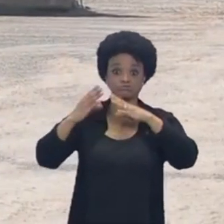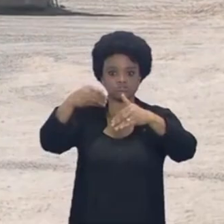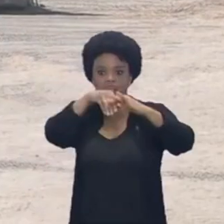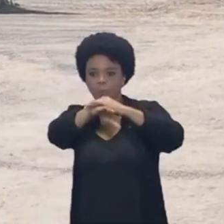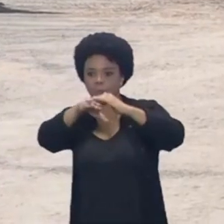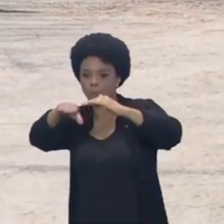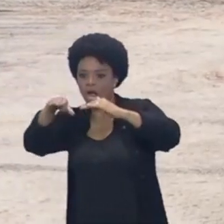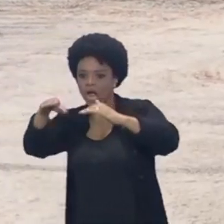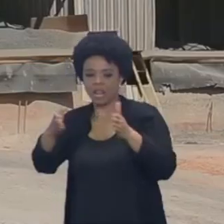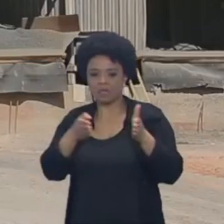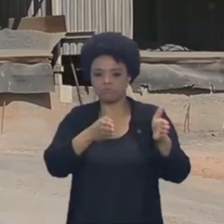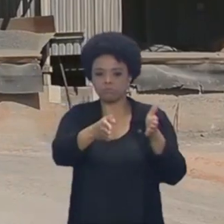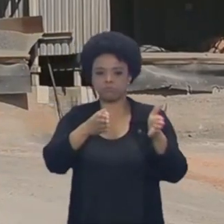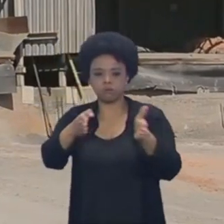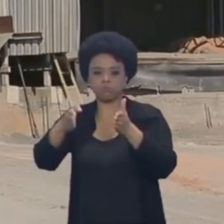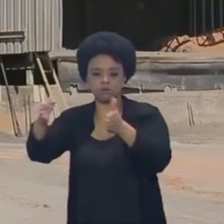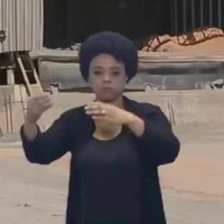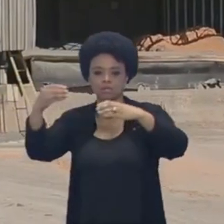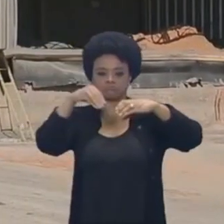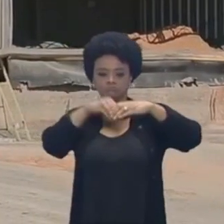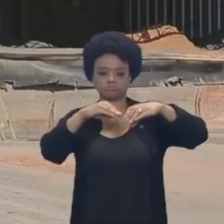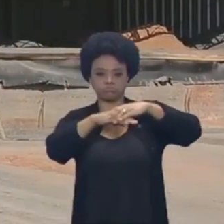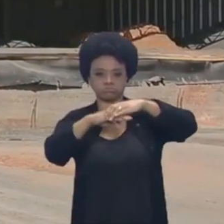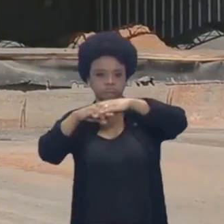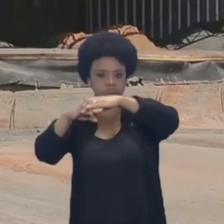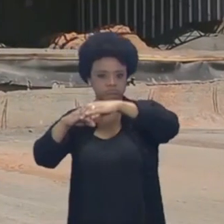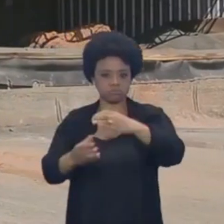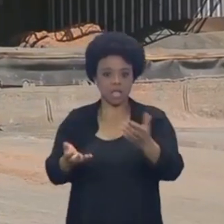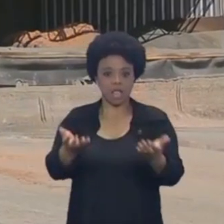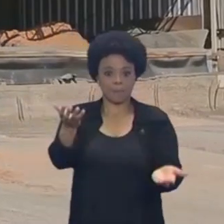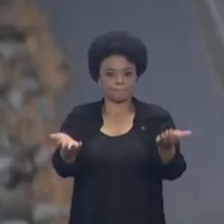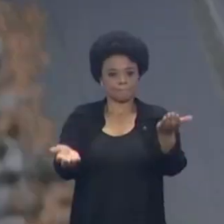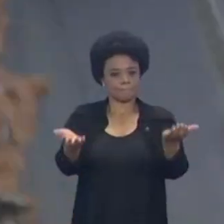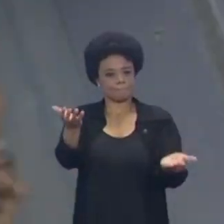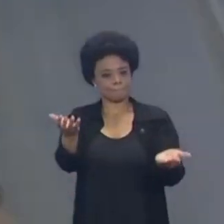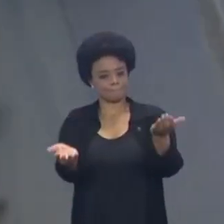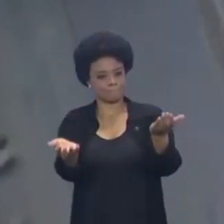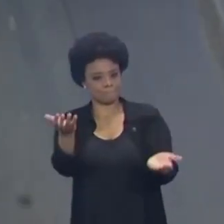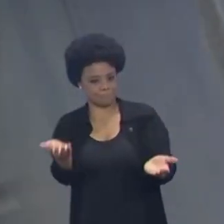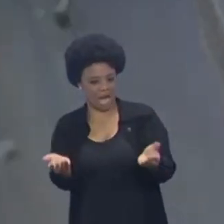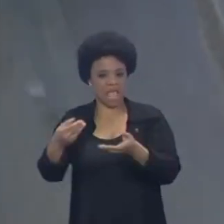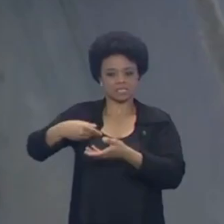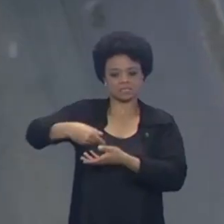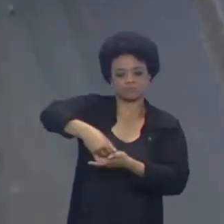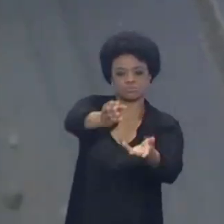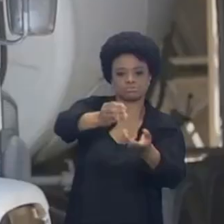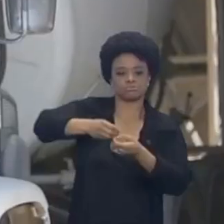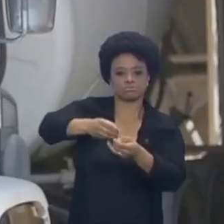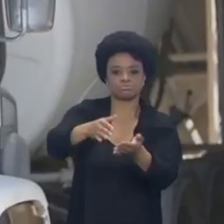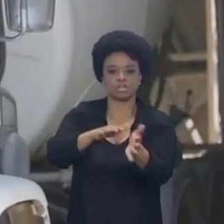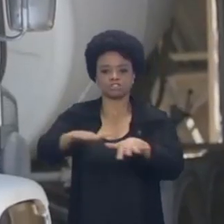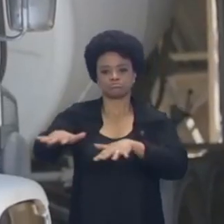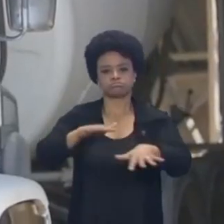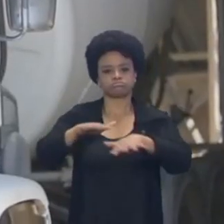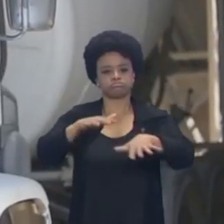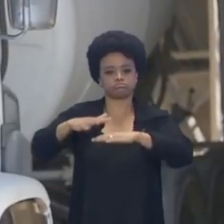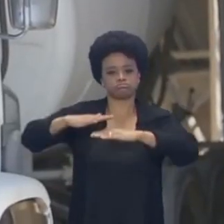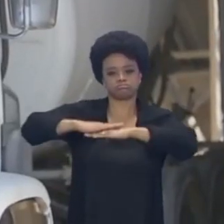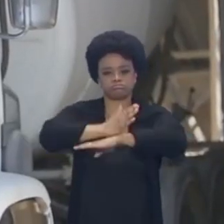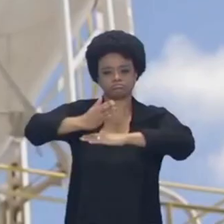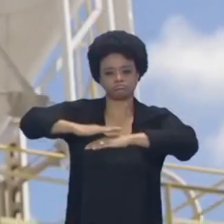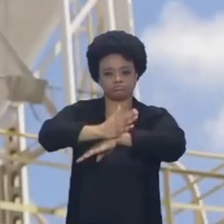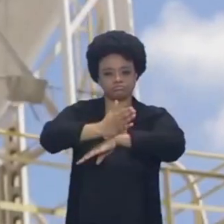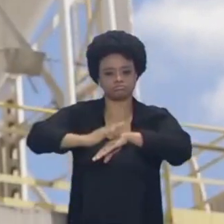armazenados nessas baias são pesados em cada uma dessas caixas, enviados para as esteiras e depois despejados